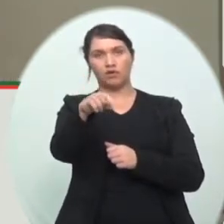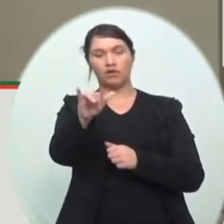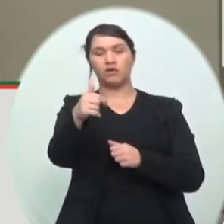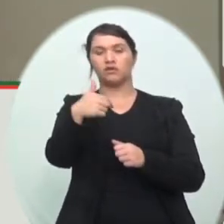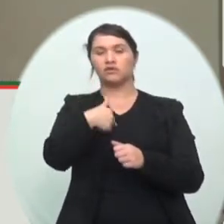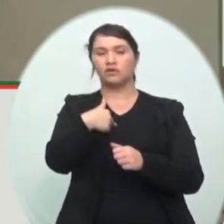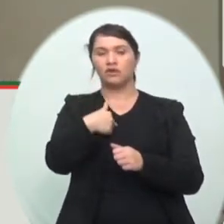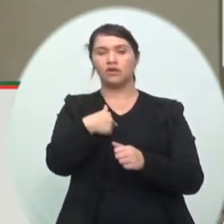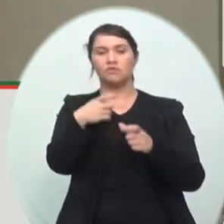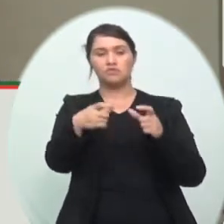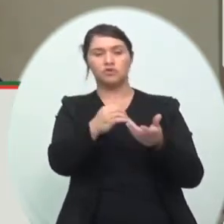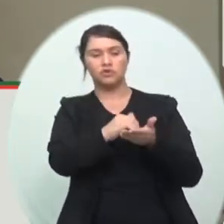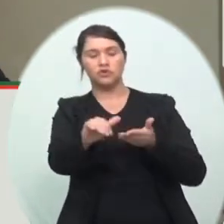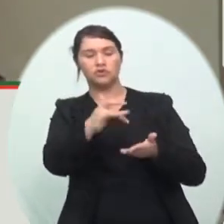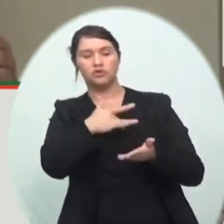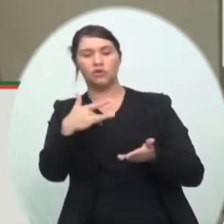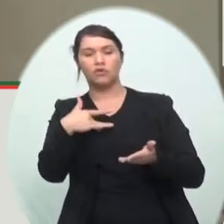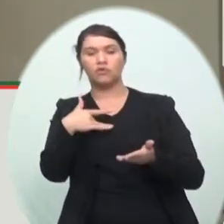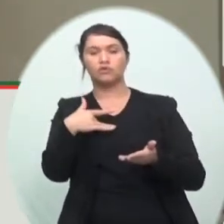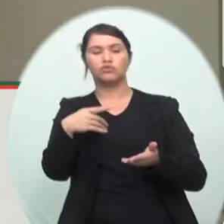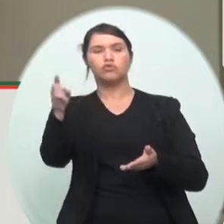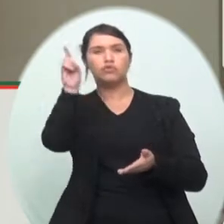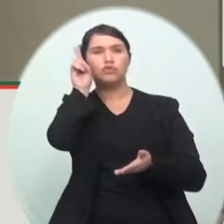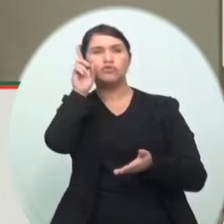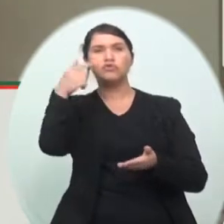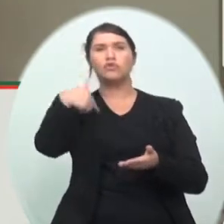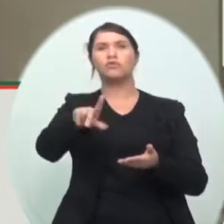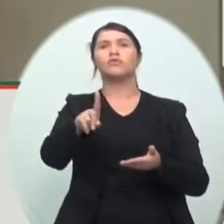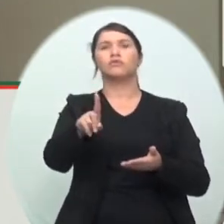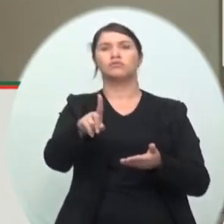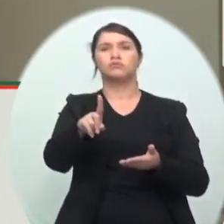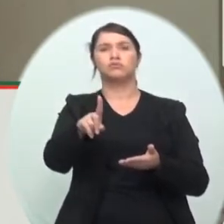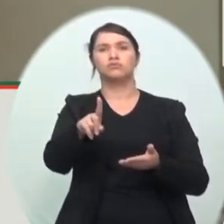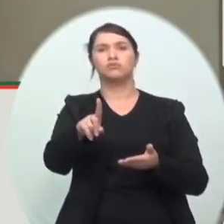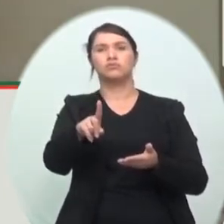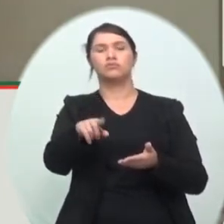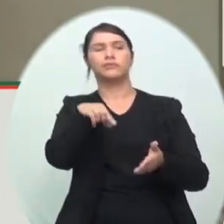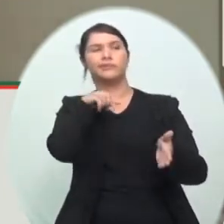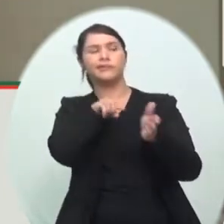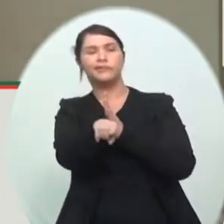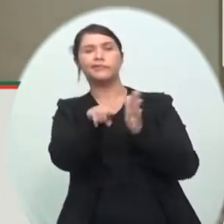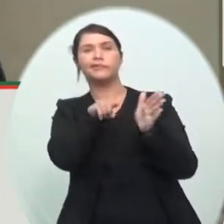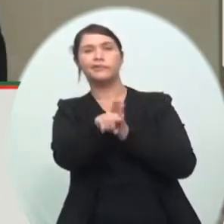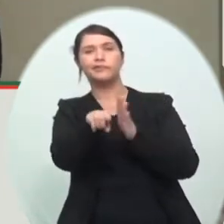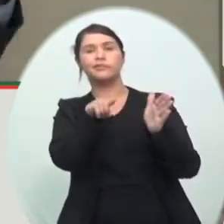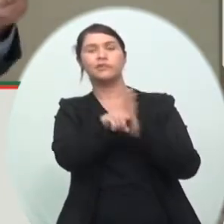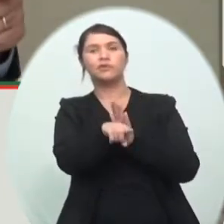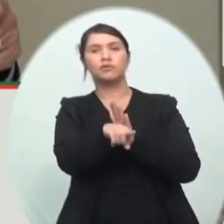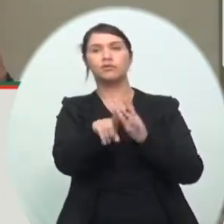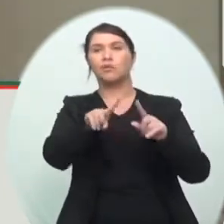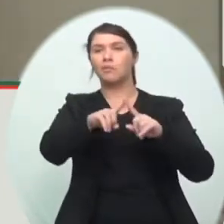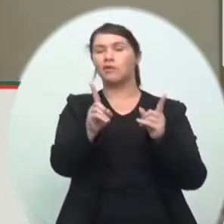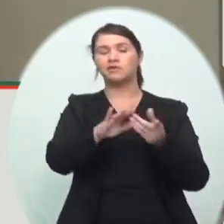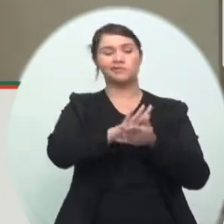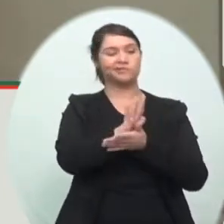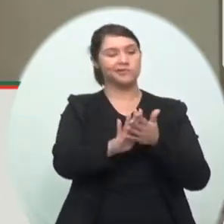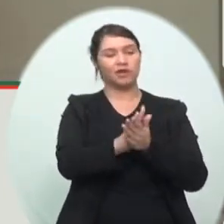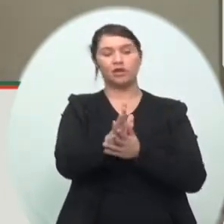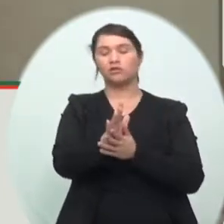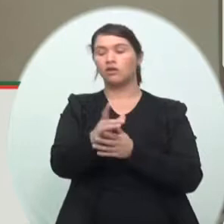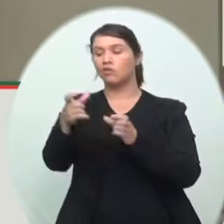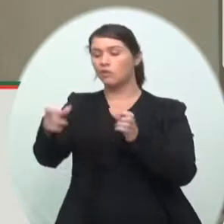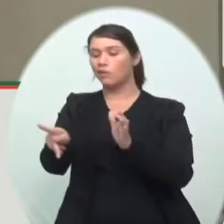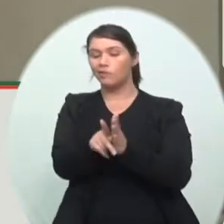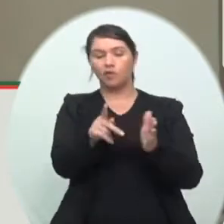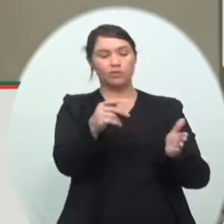na secretaria. E a gente, situações que chega lá, não está na regulação, vamos na unidade de saúde, cobramos,